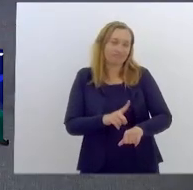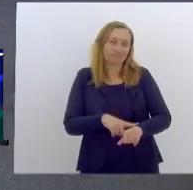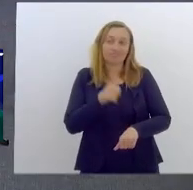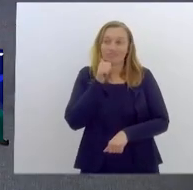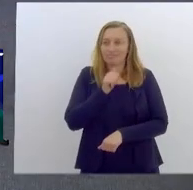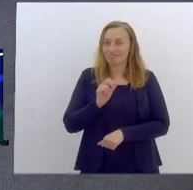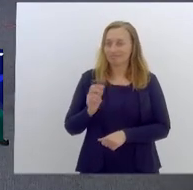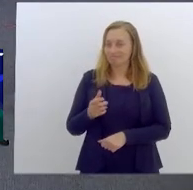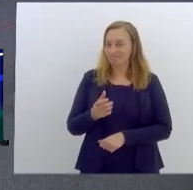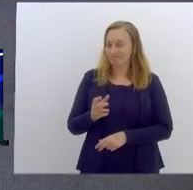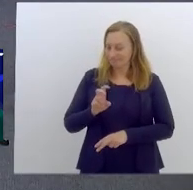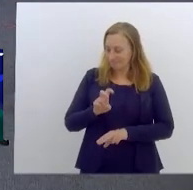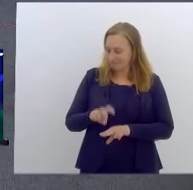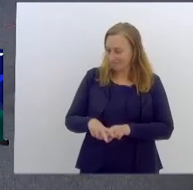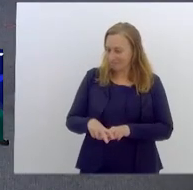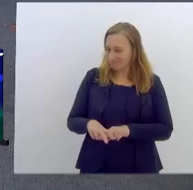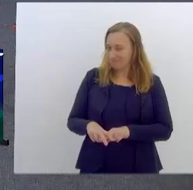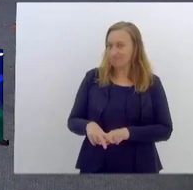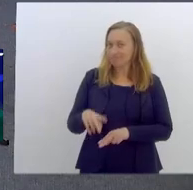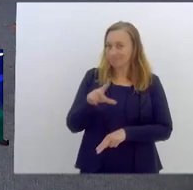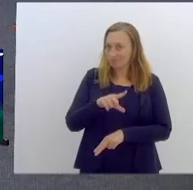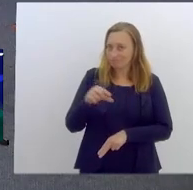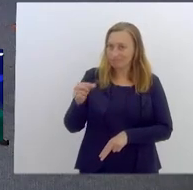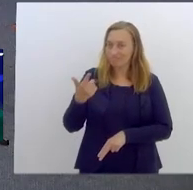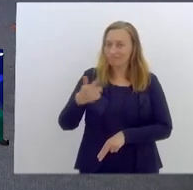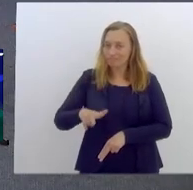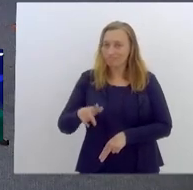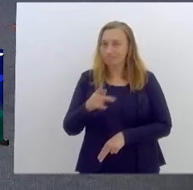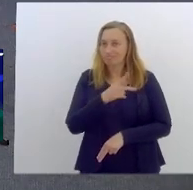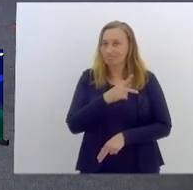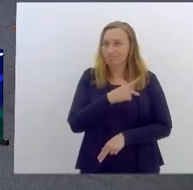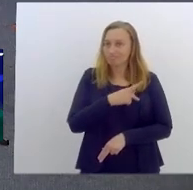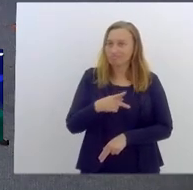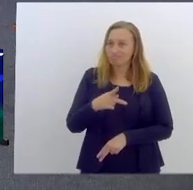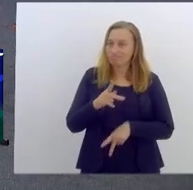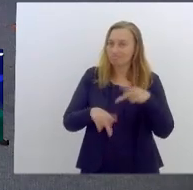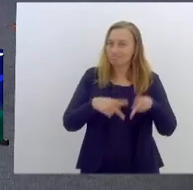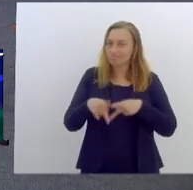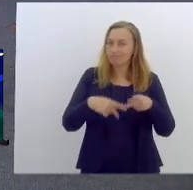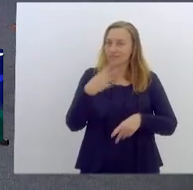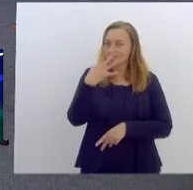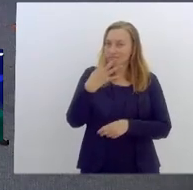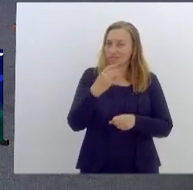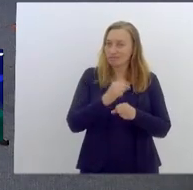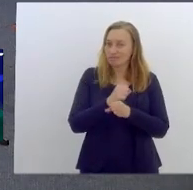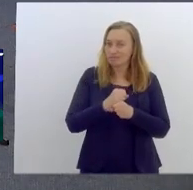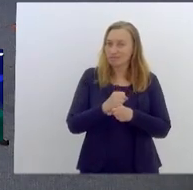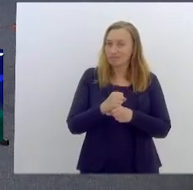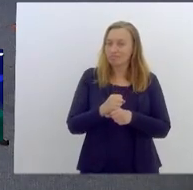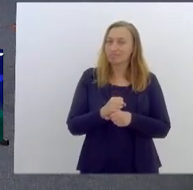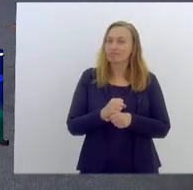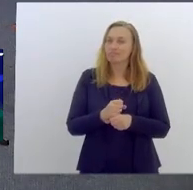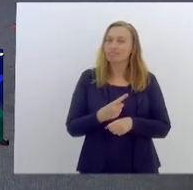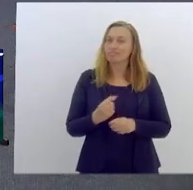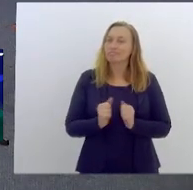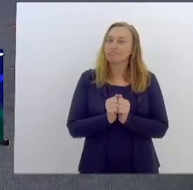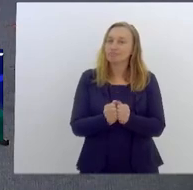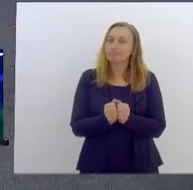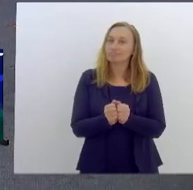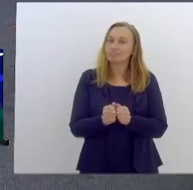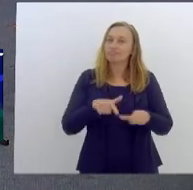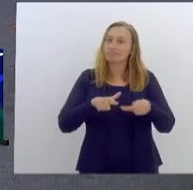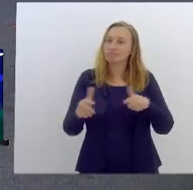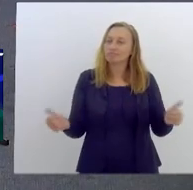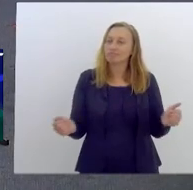mulher guerreira, reeleita, mais 4 anos aqui conosco, graças a Deus, trabalhando em